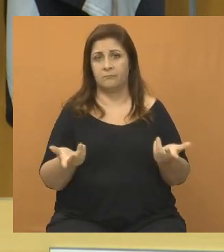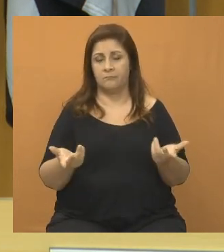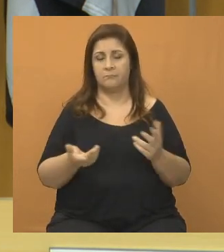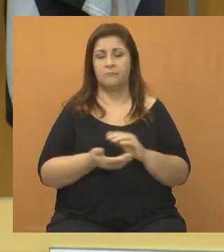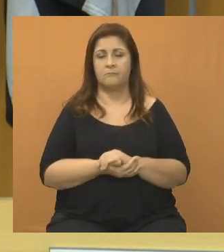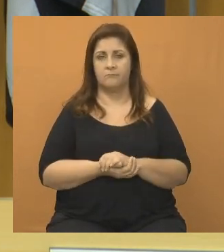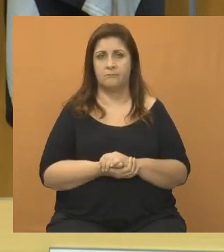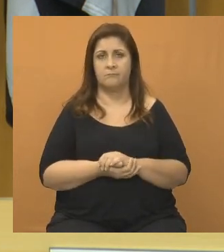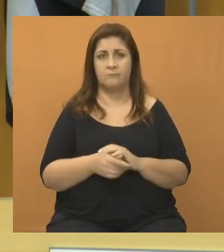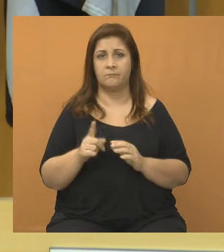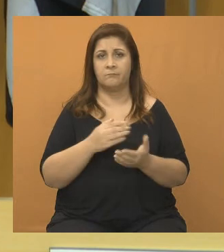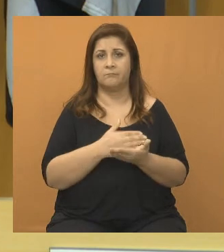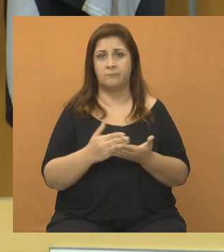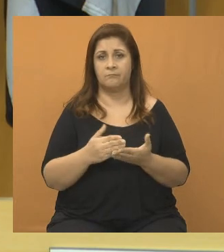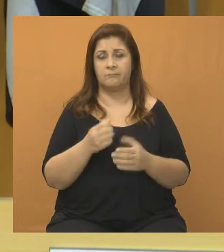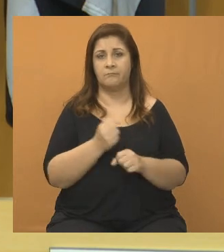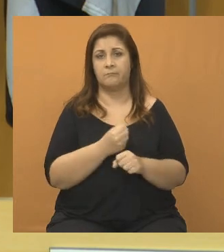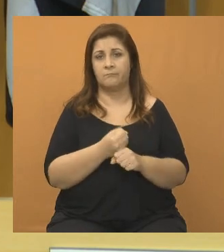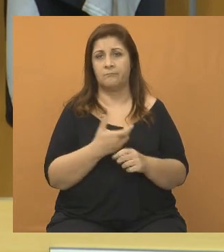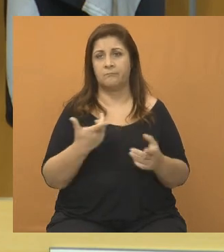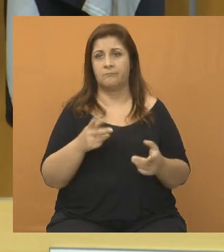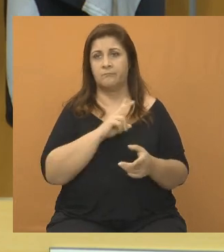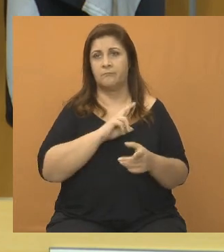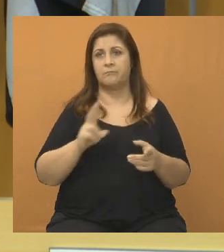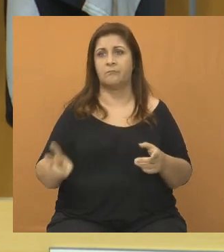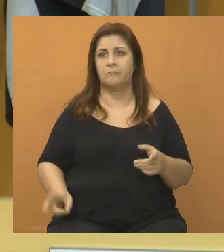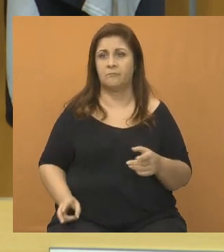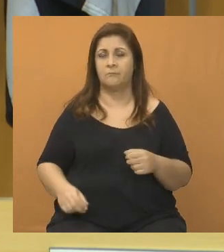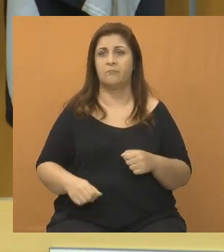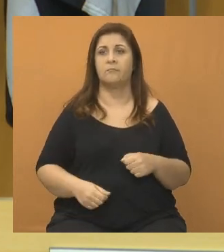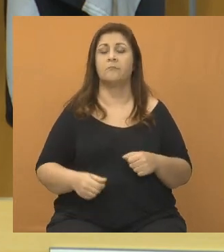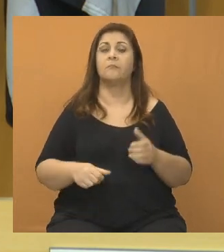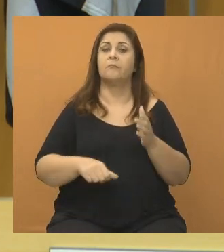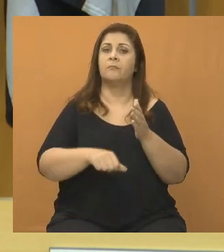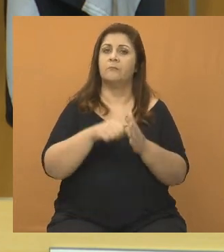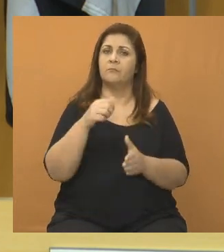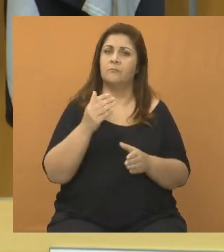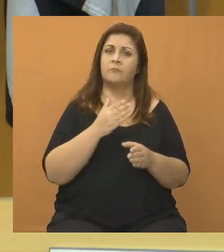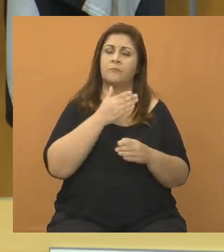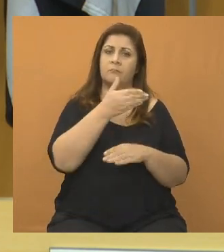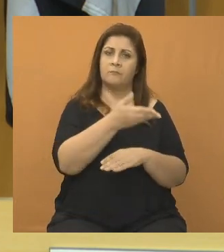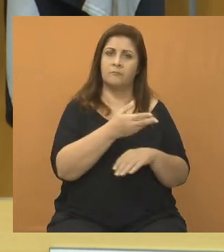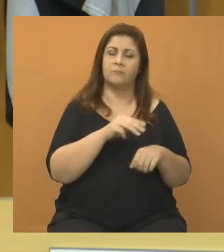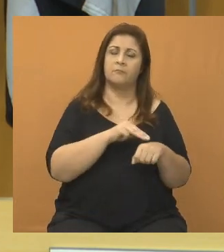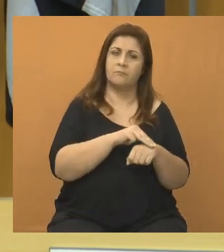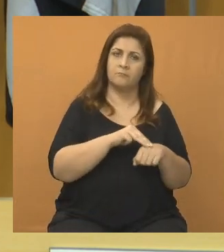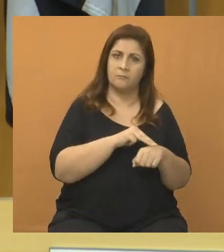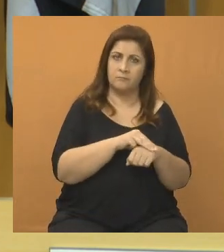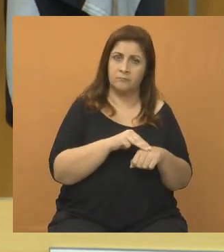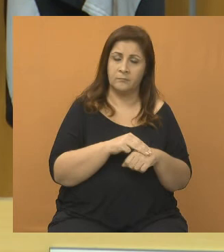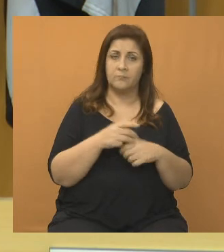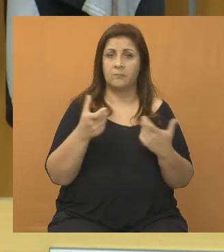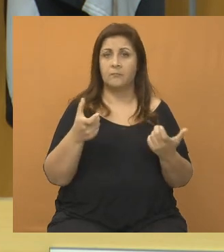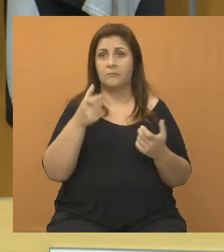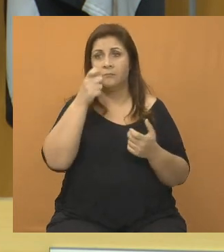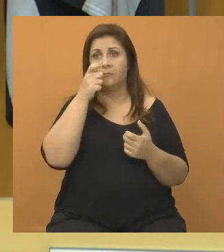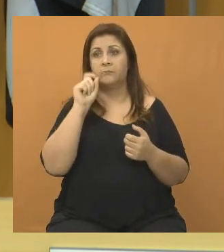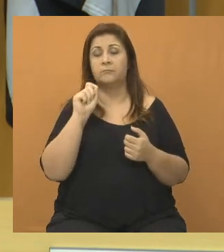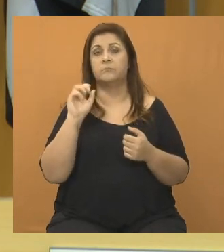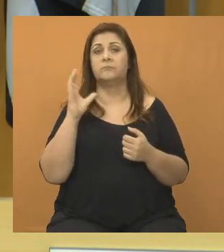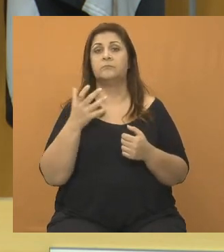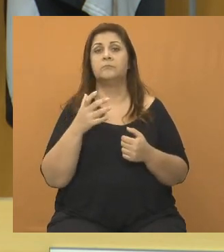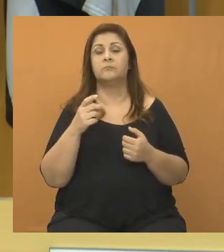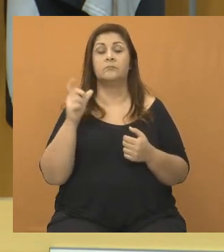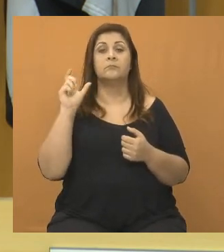começar dentro do ano do vereador. Então, é interessante até vir conversar com a gente antes, para a gente conseguir adiantar o